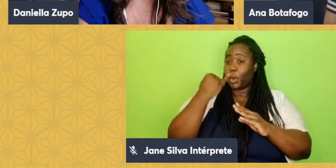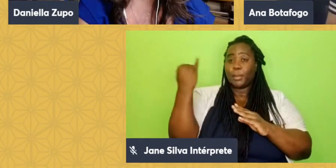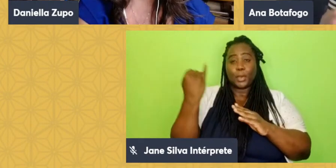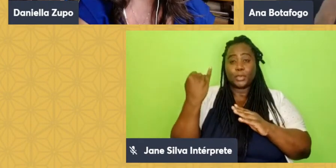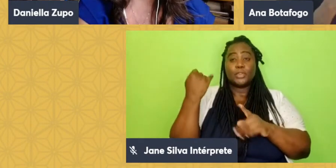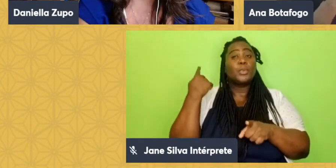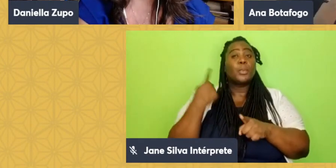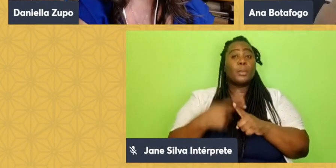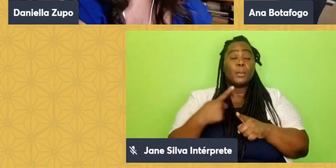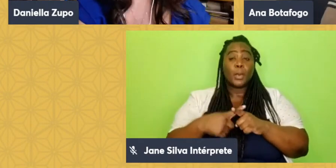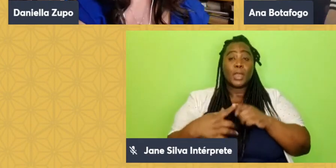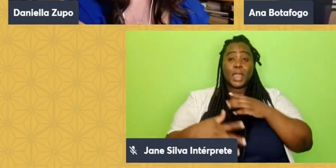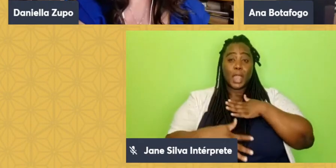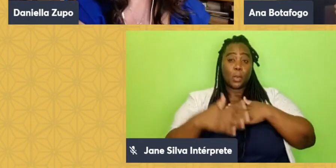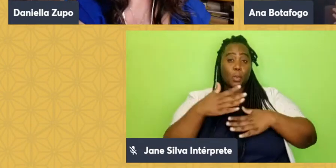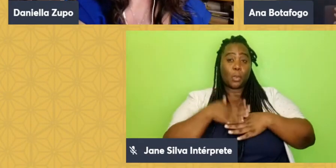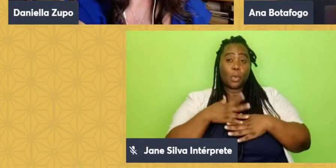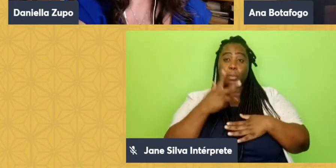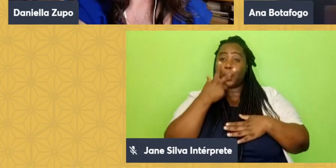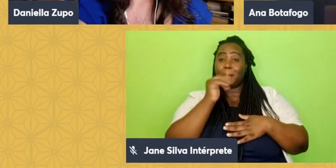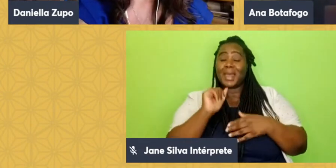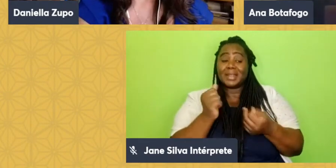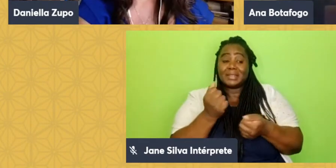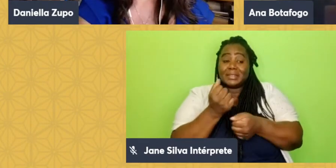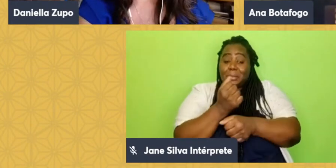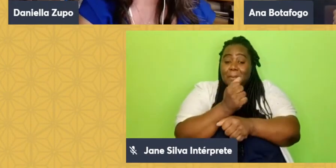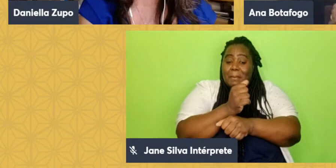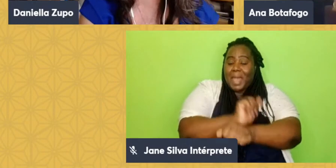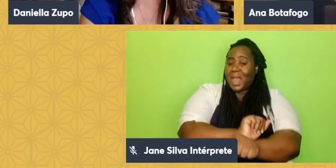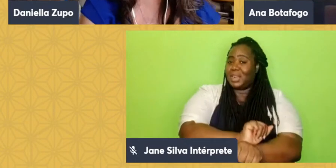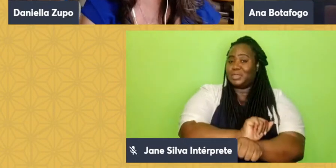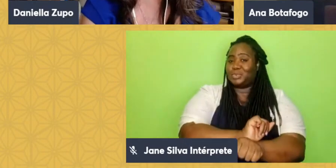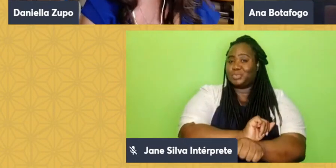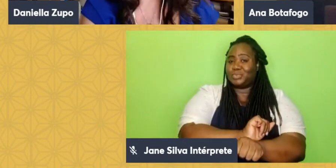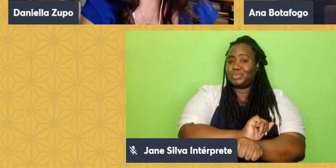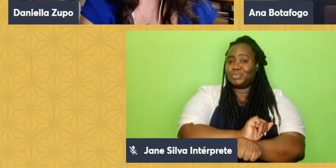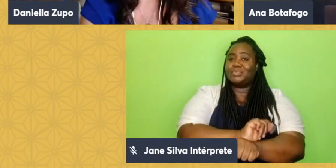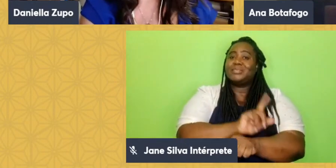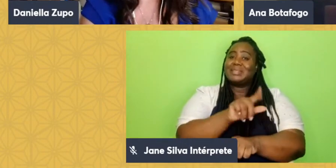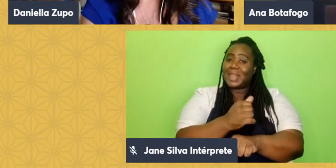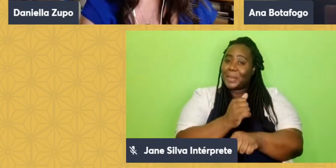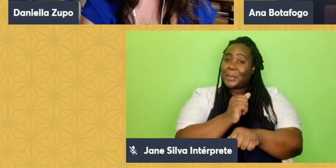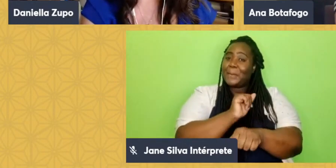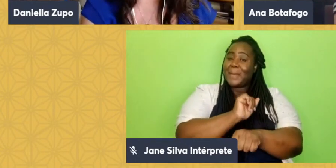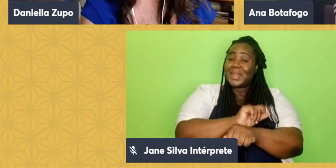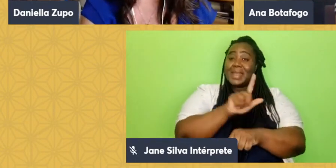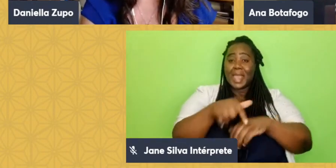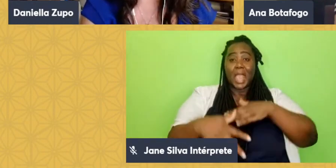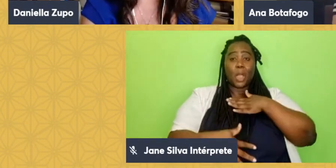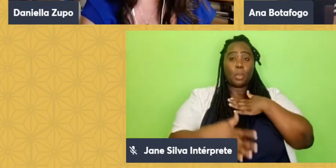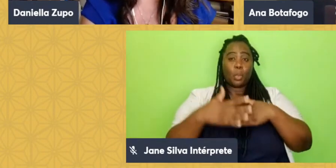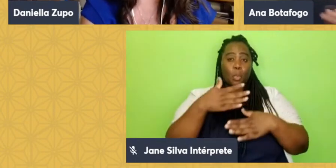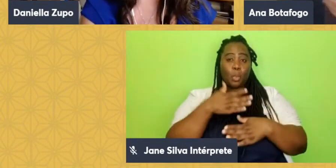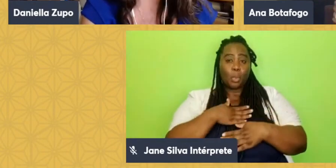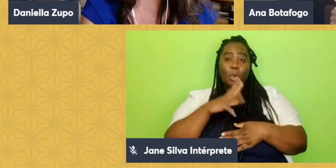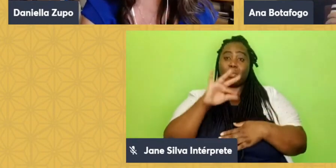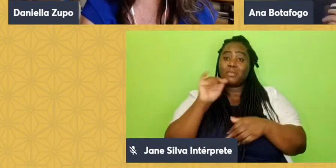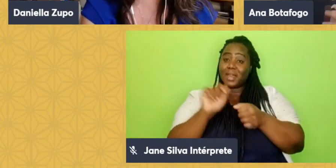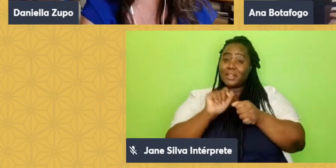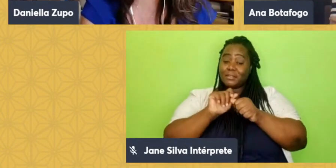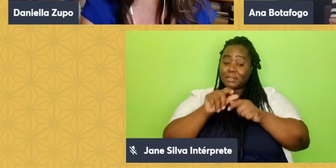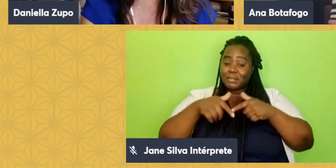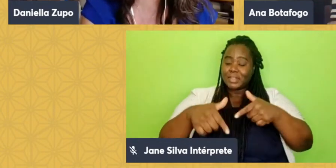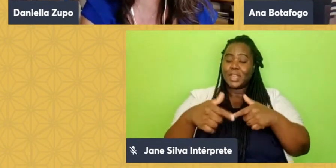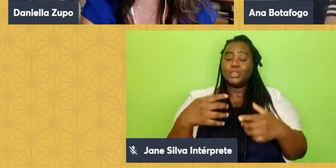porque esse corpo foi ficando parado não foi ficando é um corpo que vai reagir